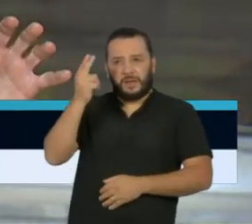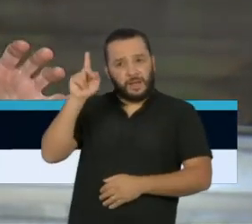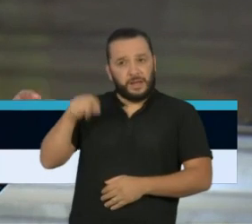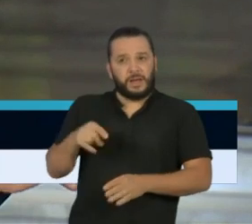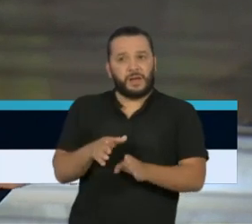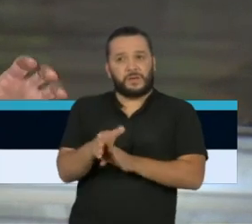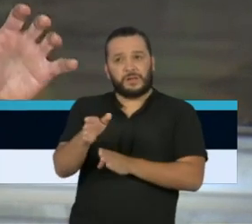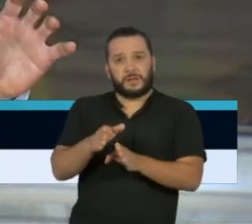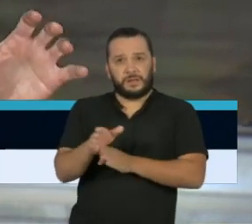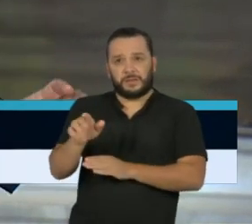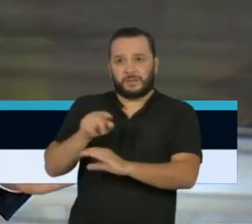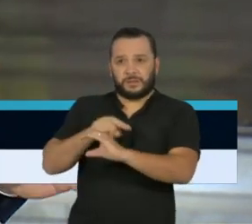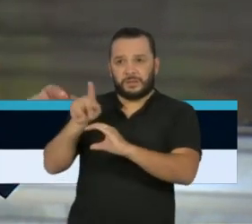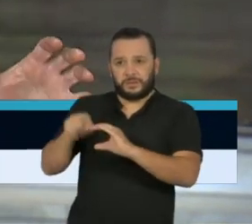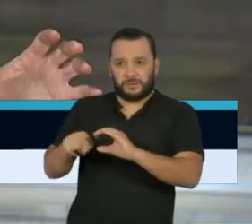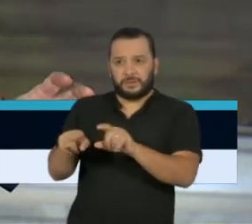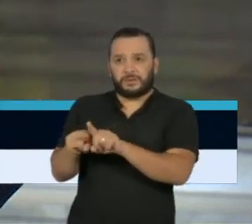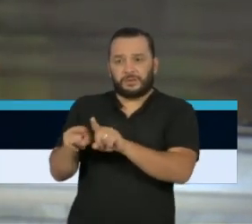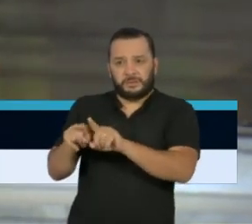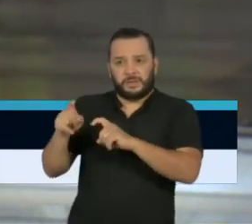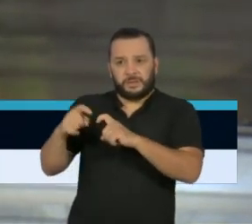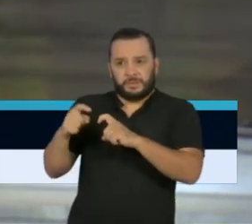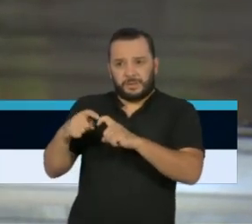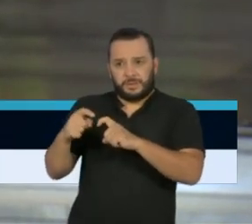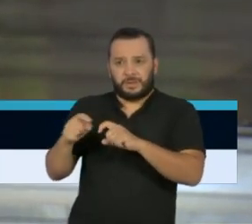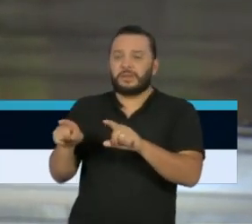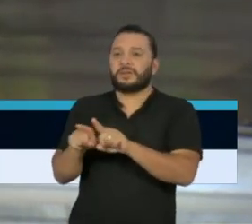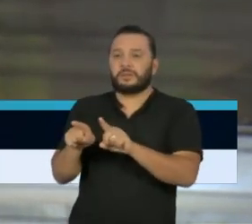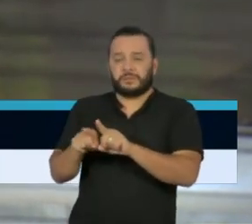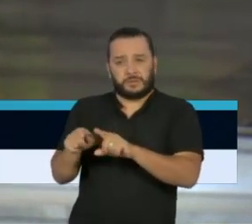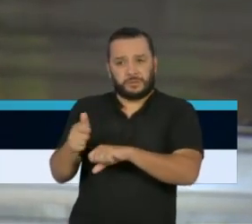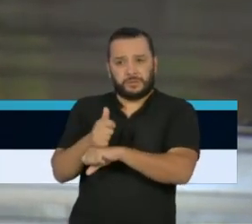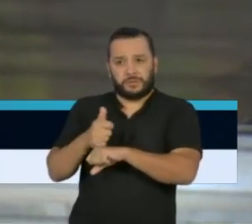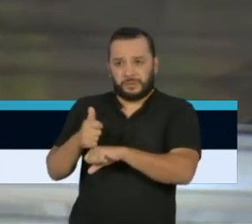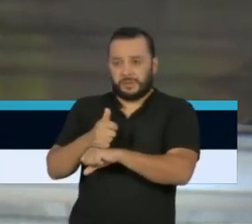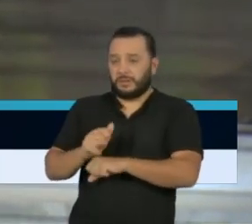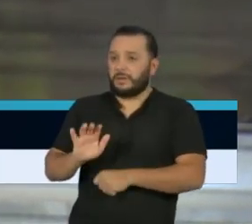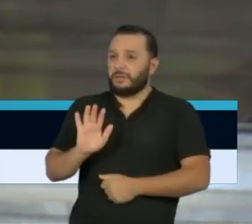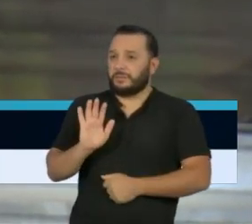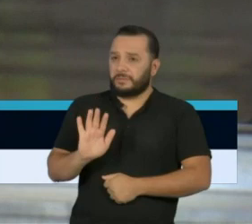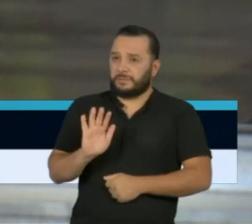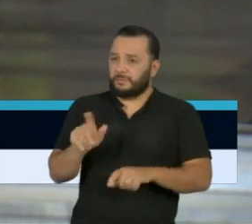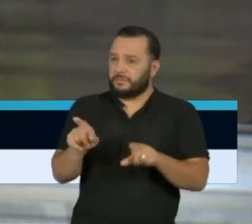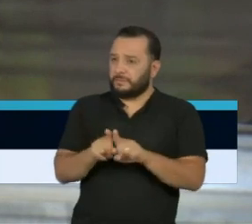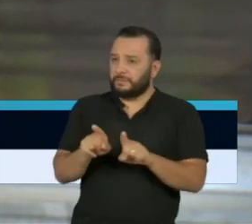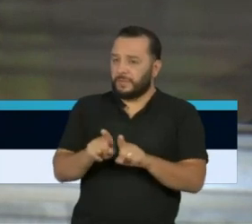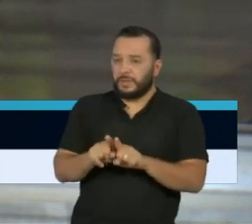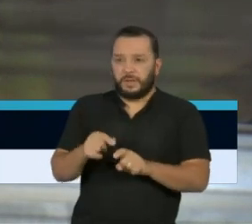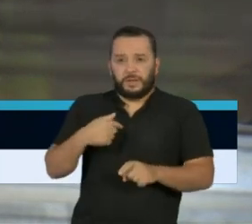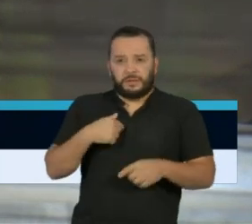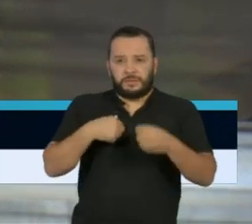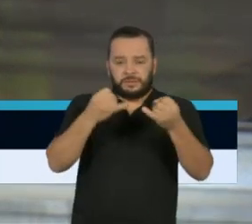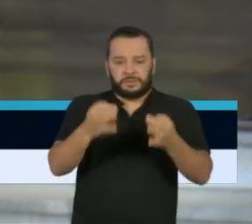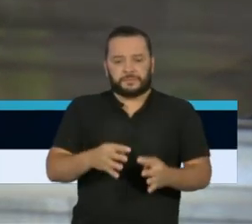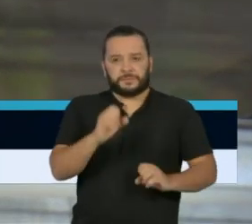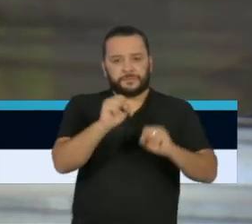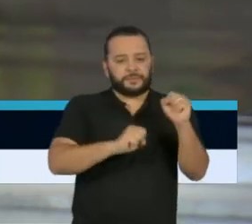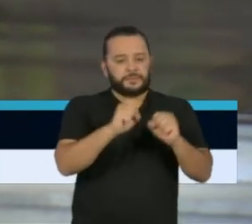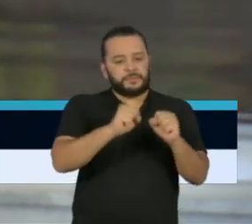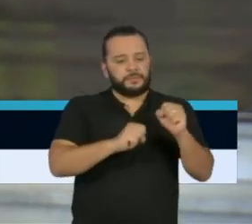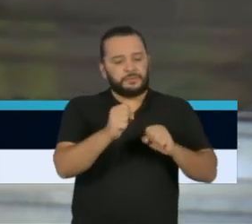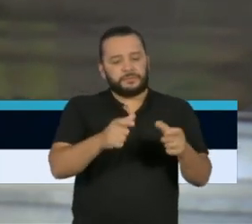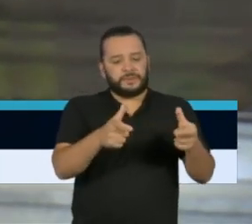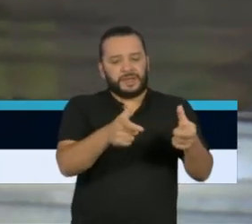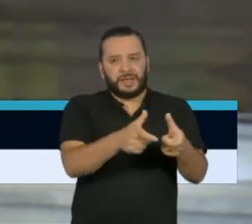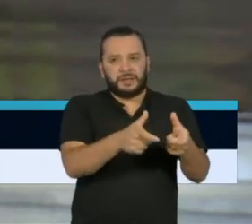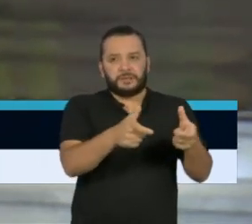orientação científica da medicina e dos especialistas. Porém, quero mencionar aos micro e pequenos empresários, seja